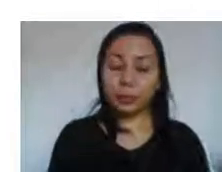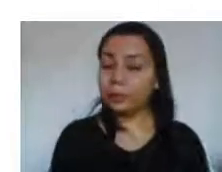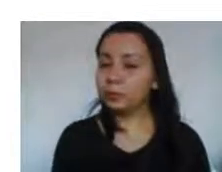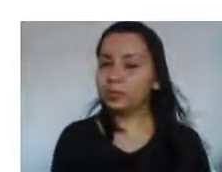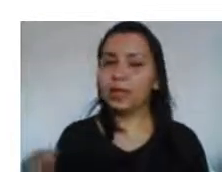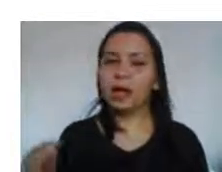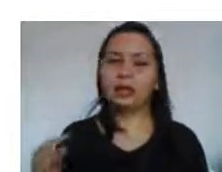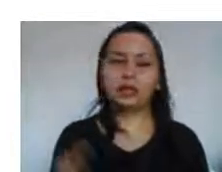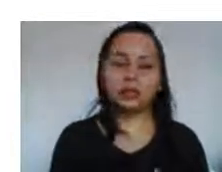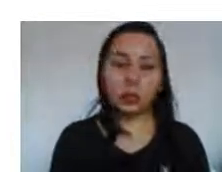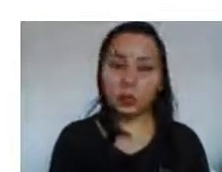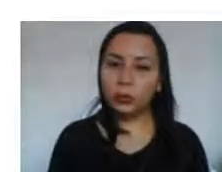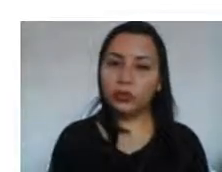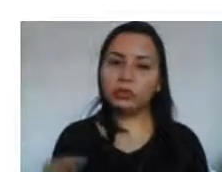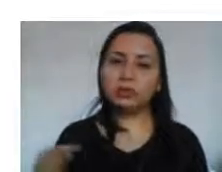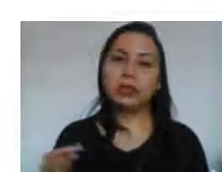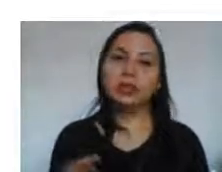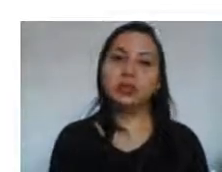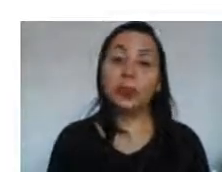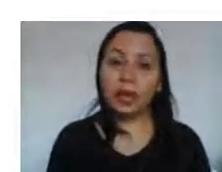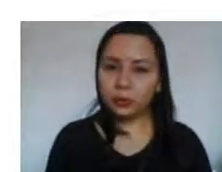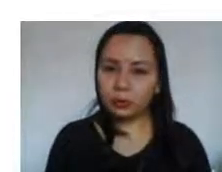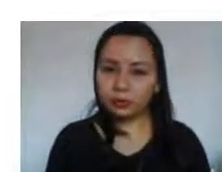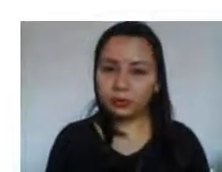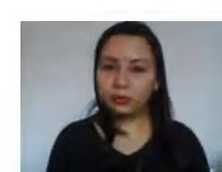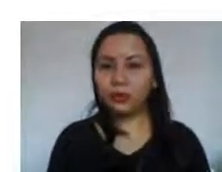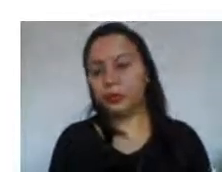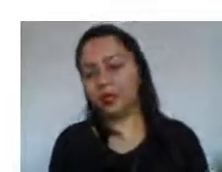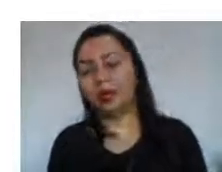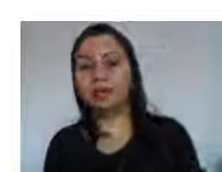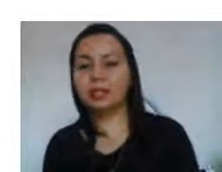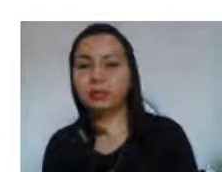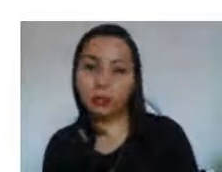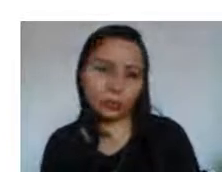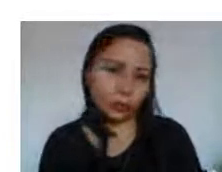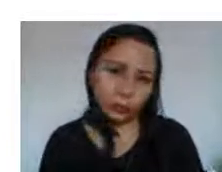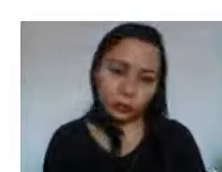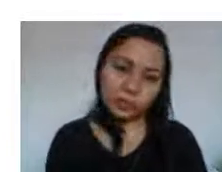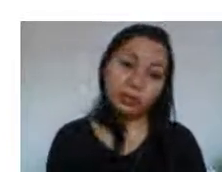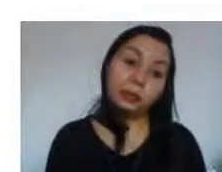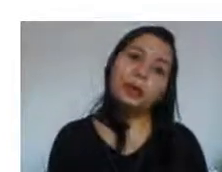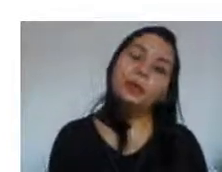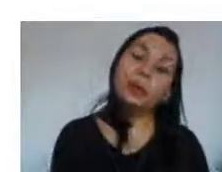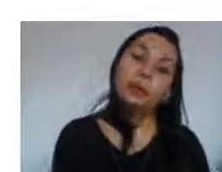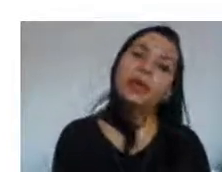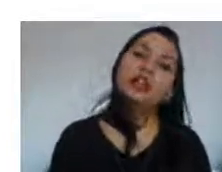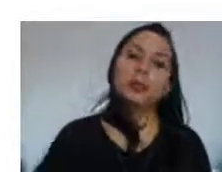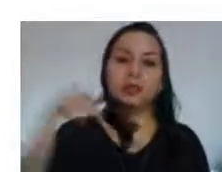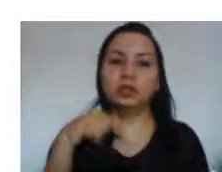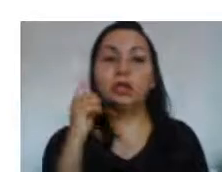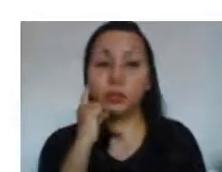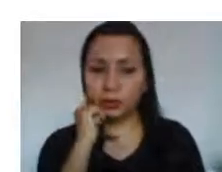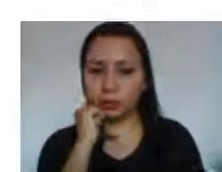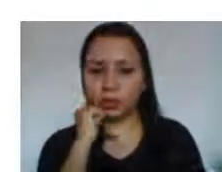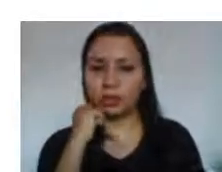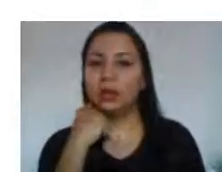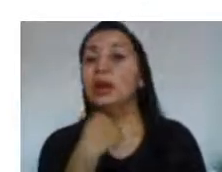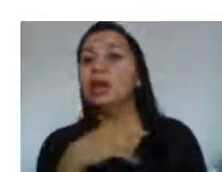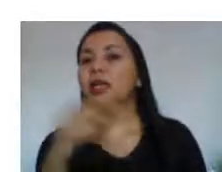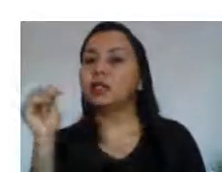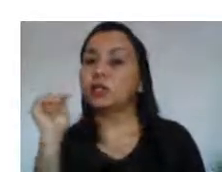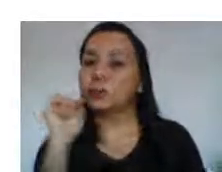de campanhas publicitárias, de ONGs, de meios que foram desenvolvidos com o intuito de preservar o meio ambiente e passar uma atividade para